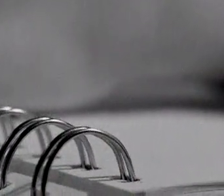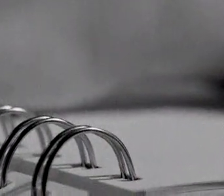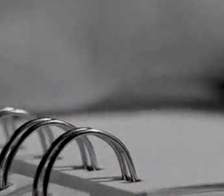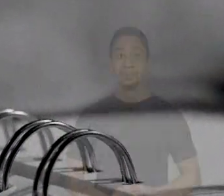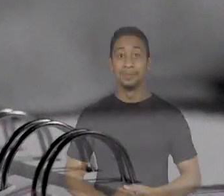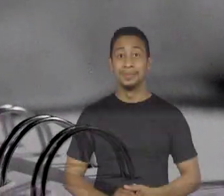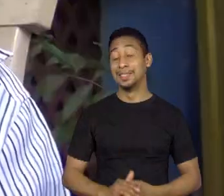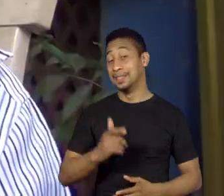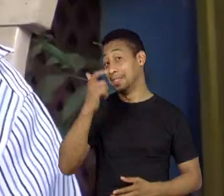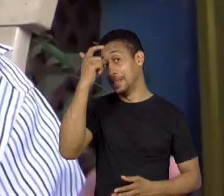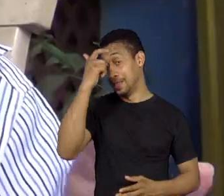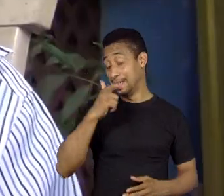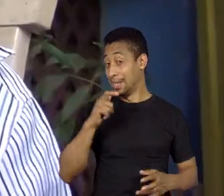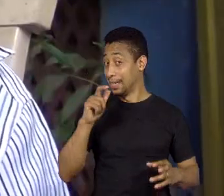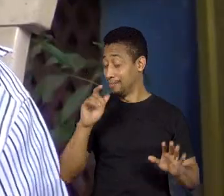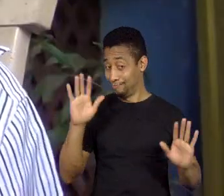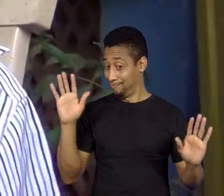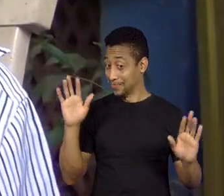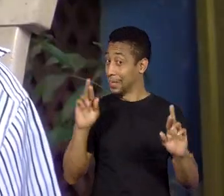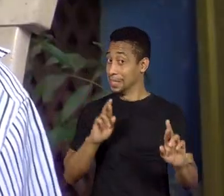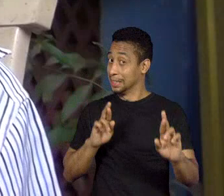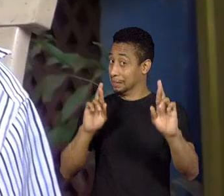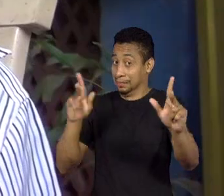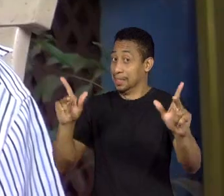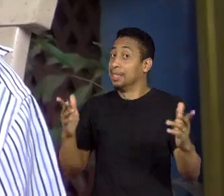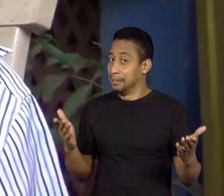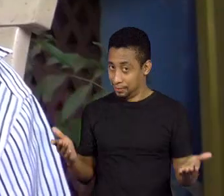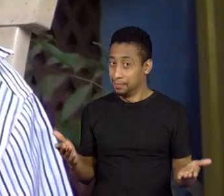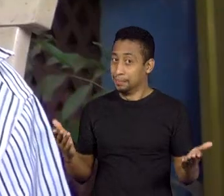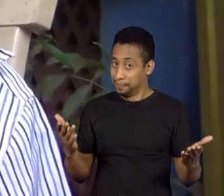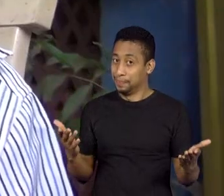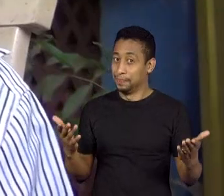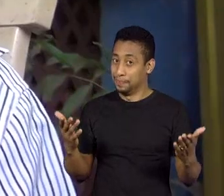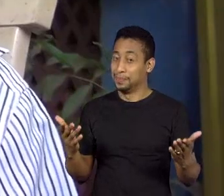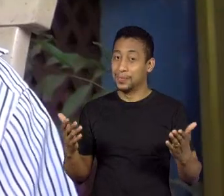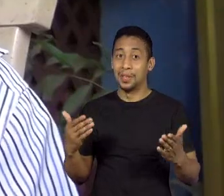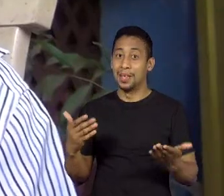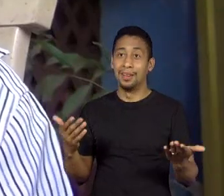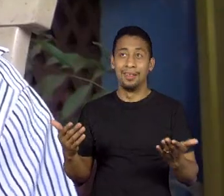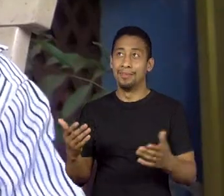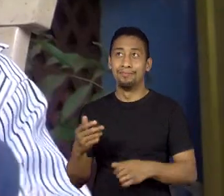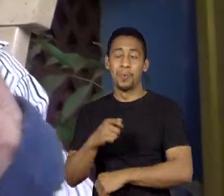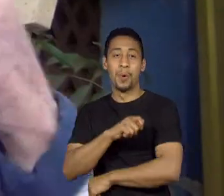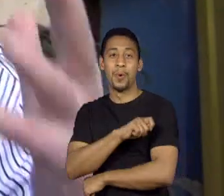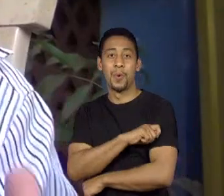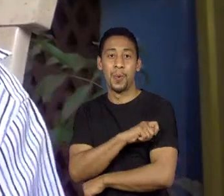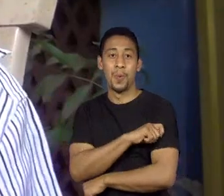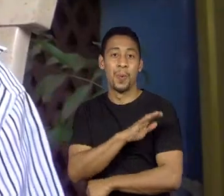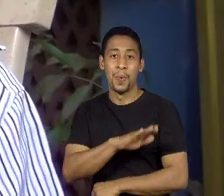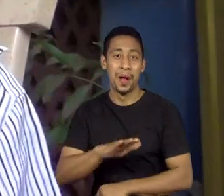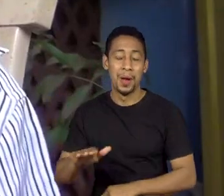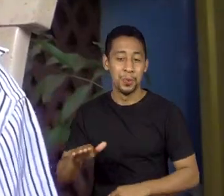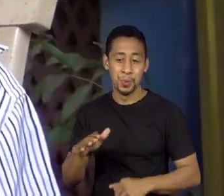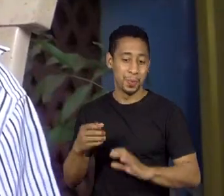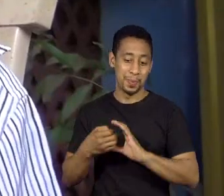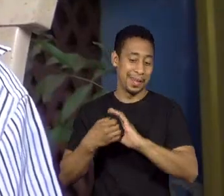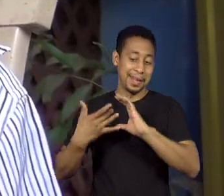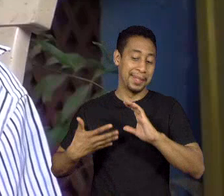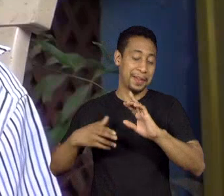Eu era diferente, a verdade é que eu era diferente. Era um aluno assim, com características